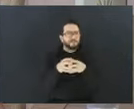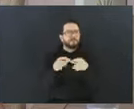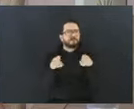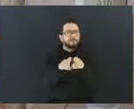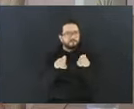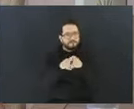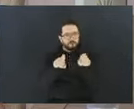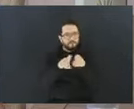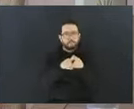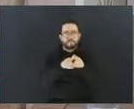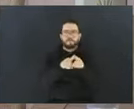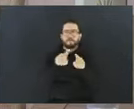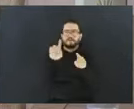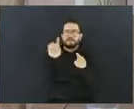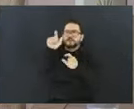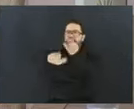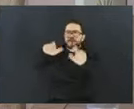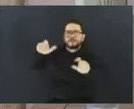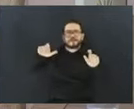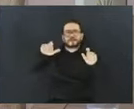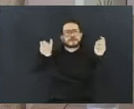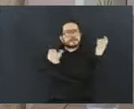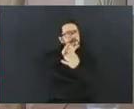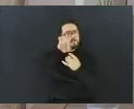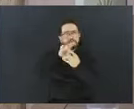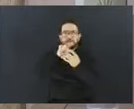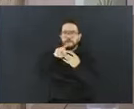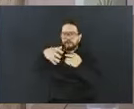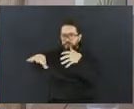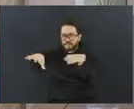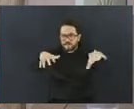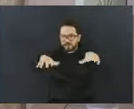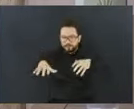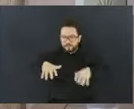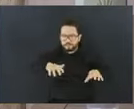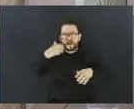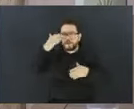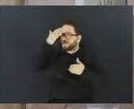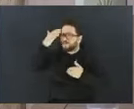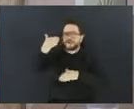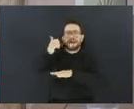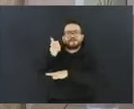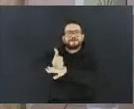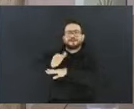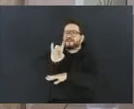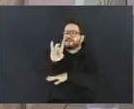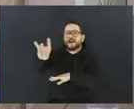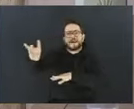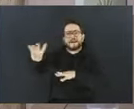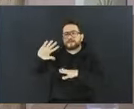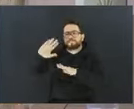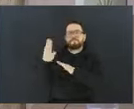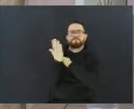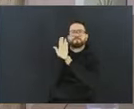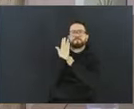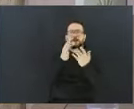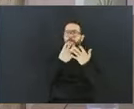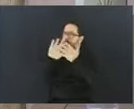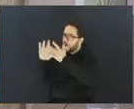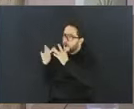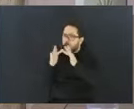unidades especializadas. Agradeço os comandantes das unidades aqui, o que possibilitou um contato maior das